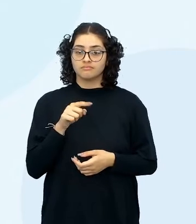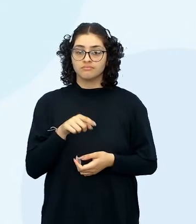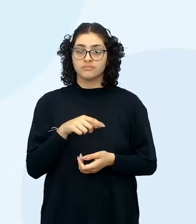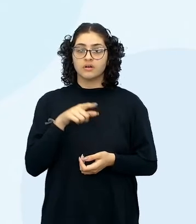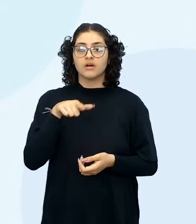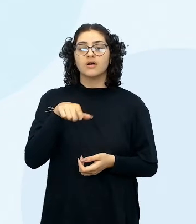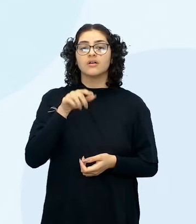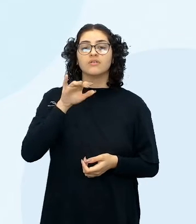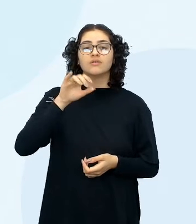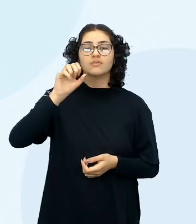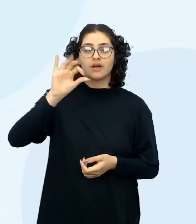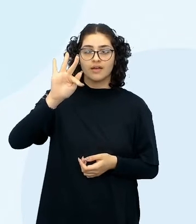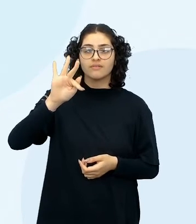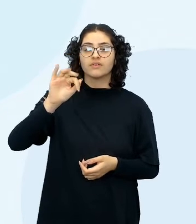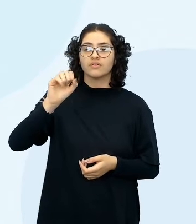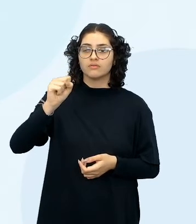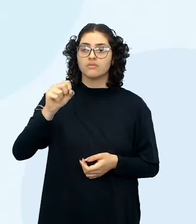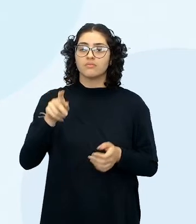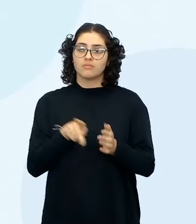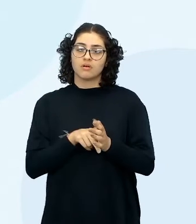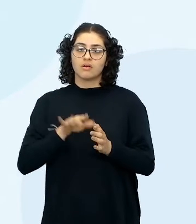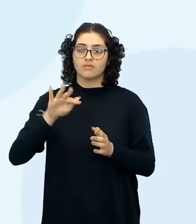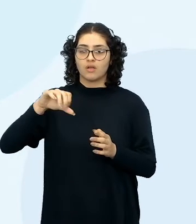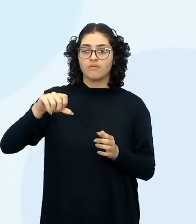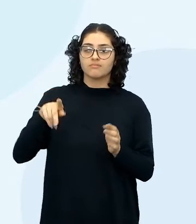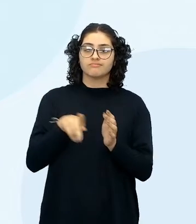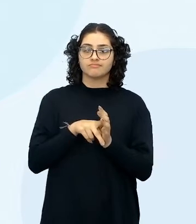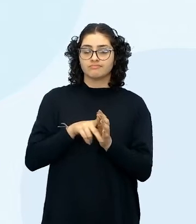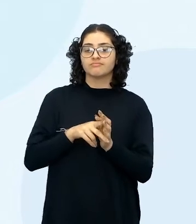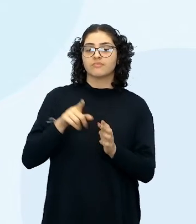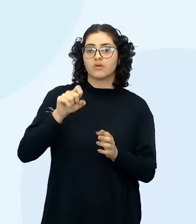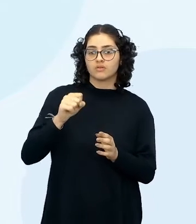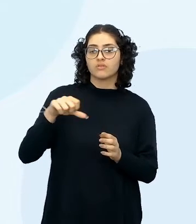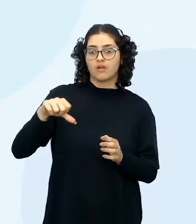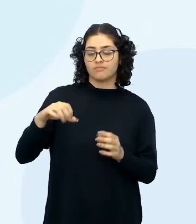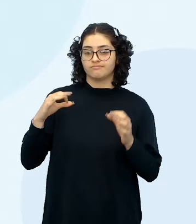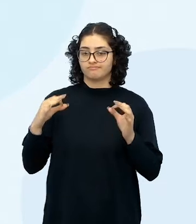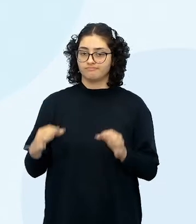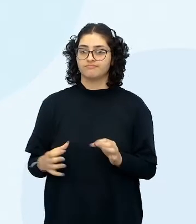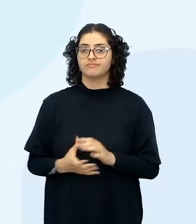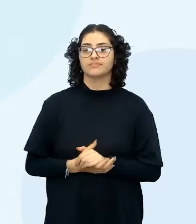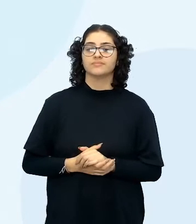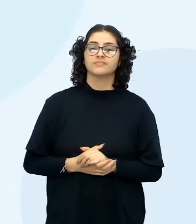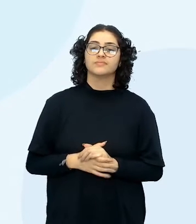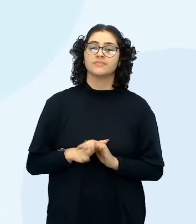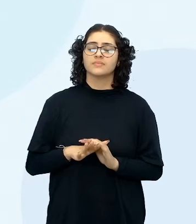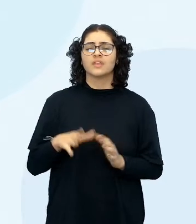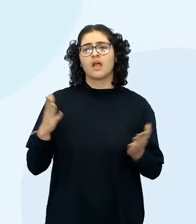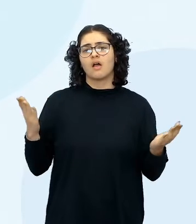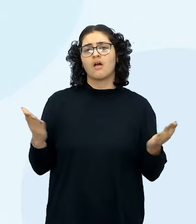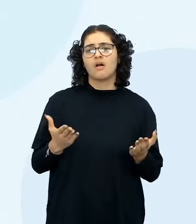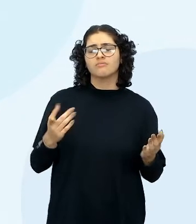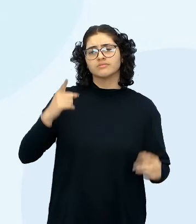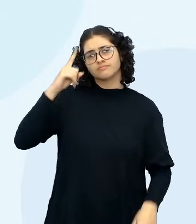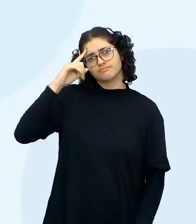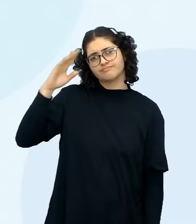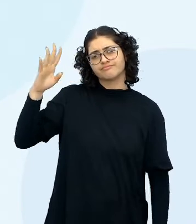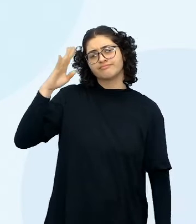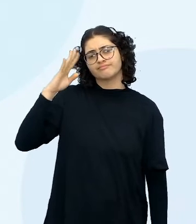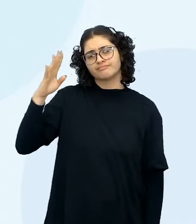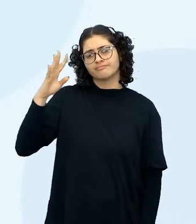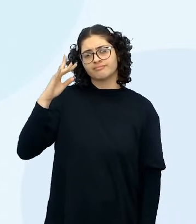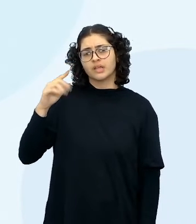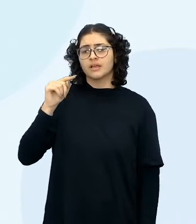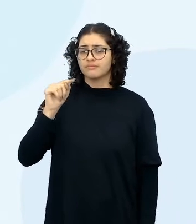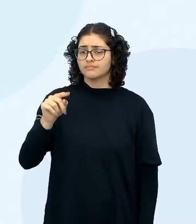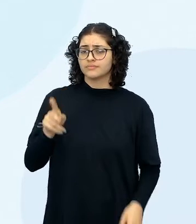coagulação 8 e o gene F9 produz o fator de coagulação 9. Agora, imaginemos que esse gene